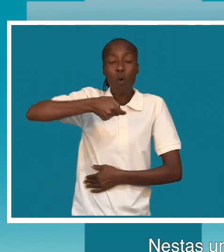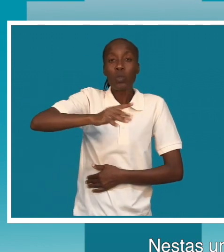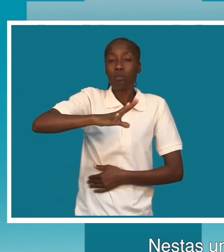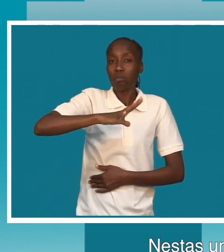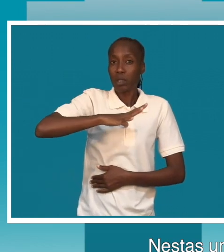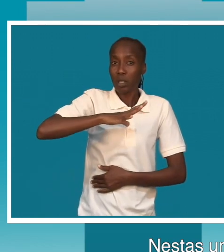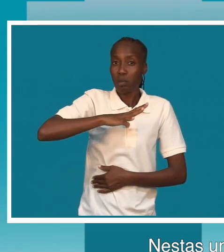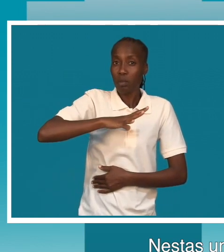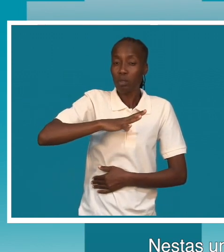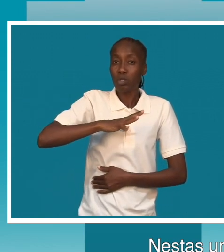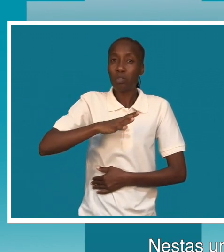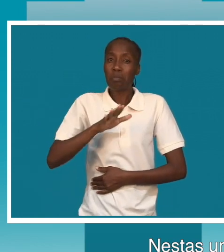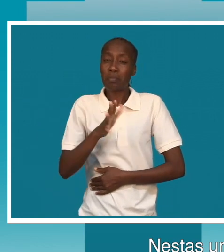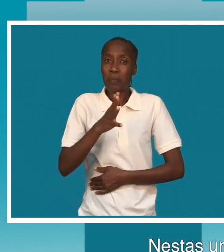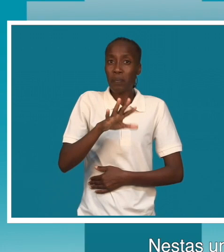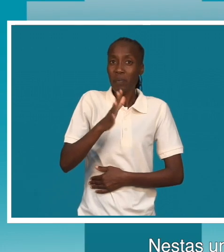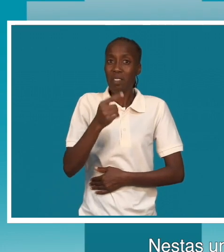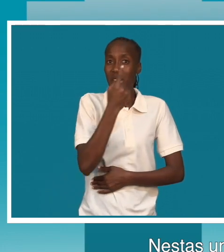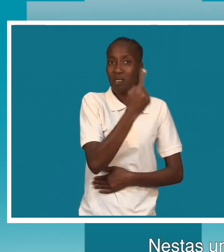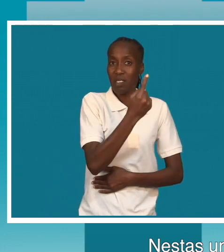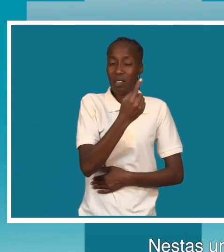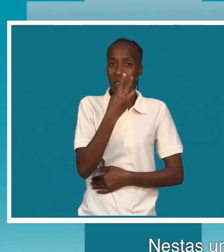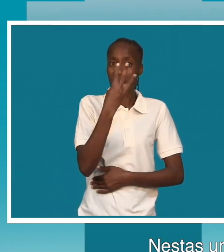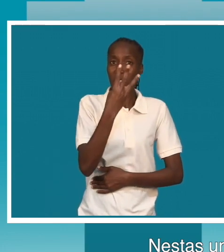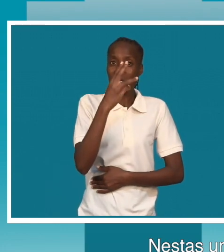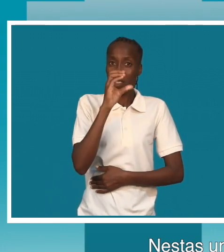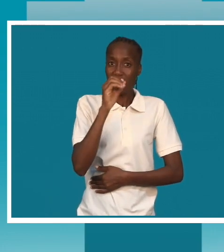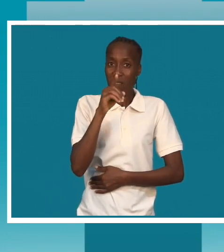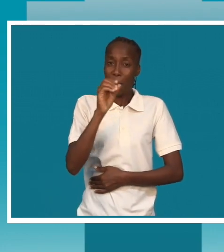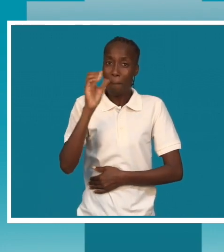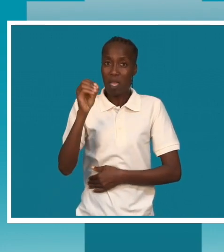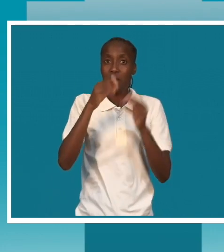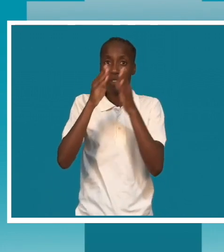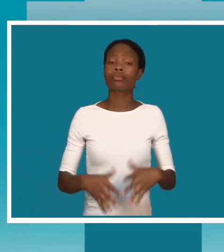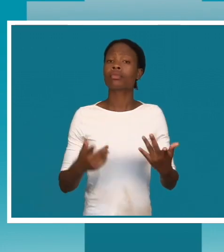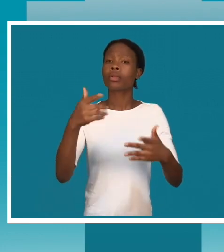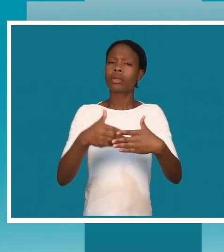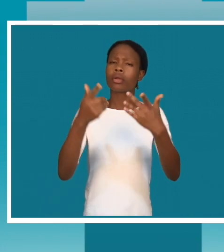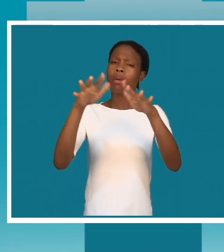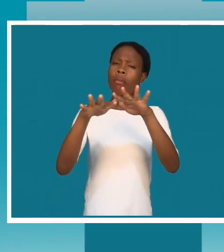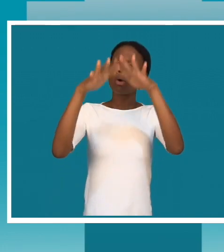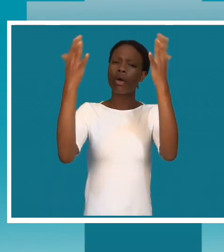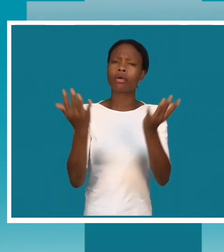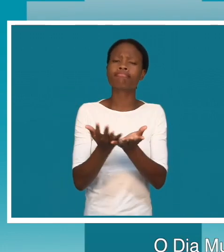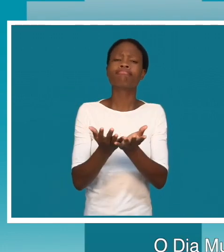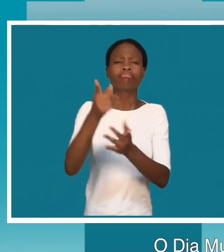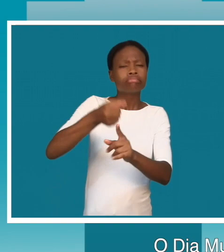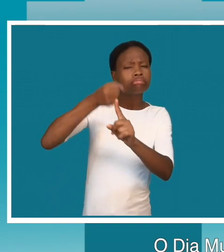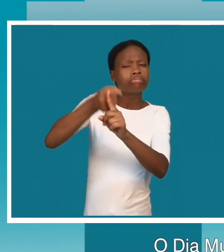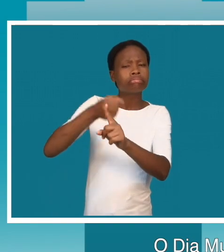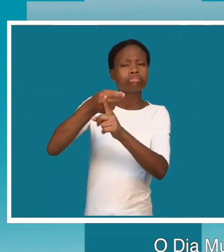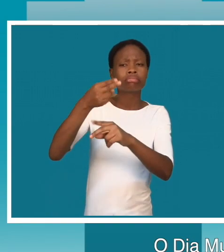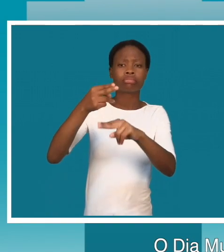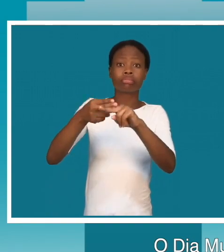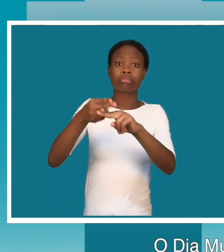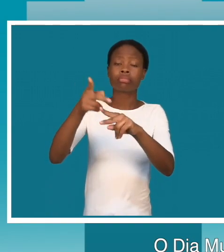pouco mais de 130 mil pacientes em TARF. O Dia Mundial